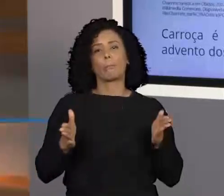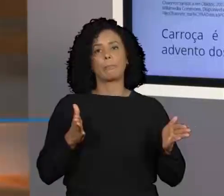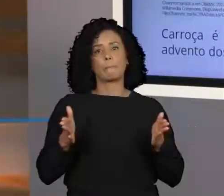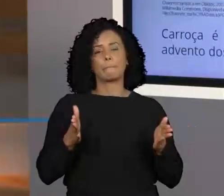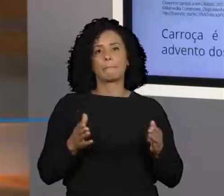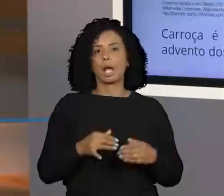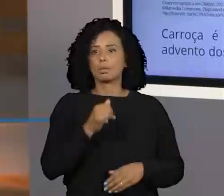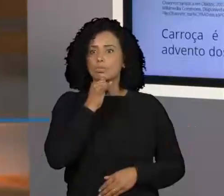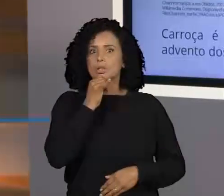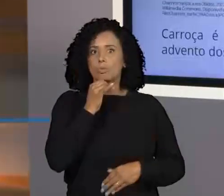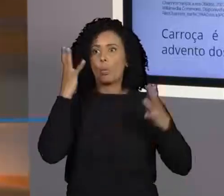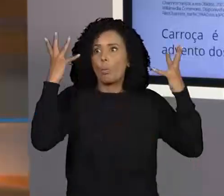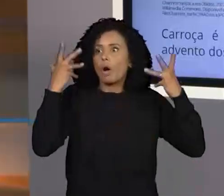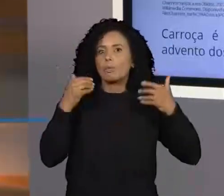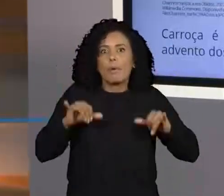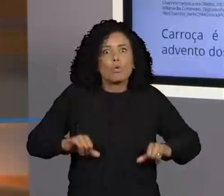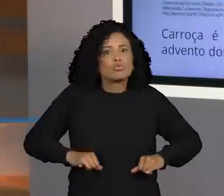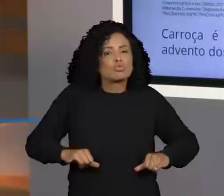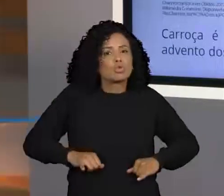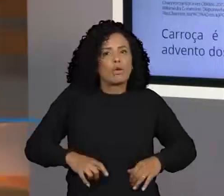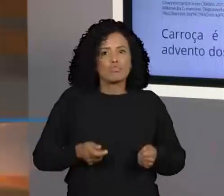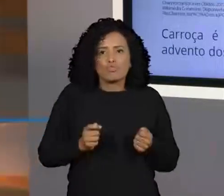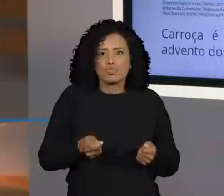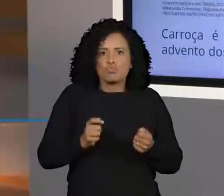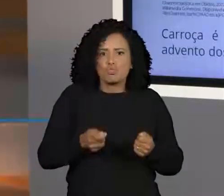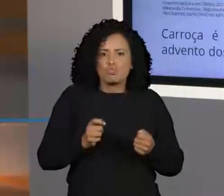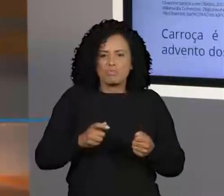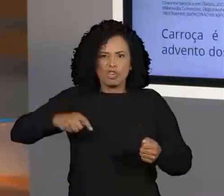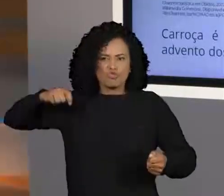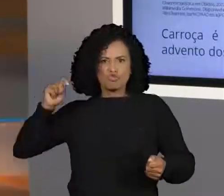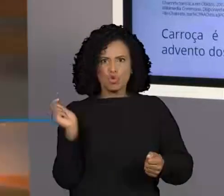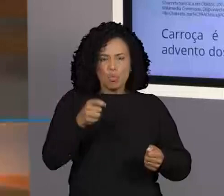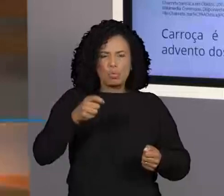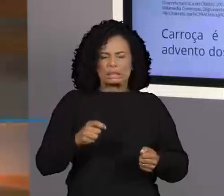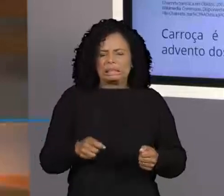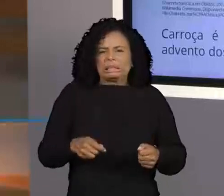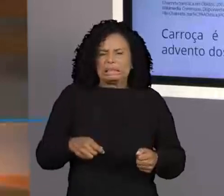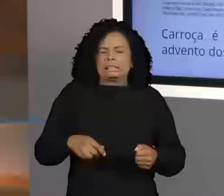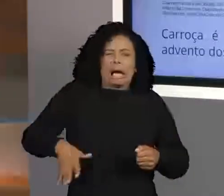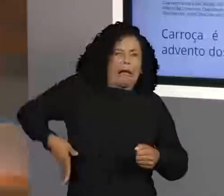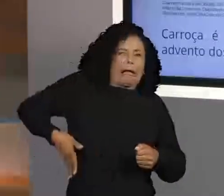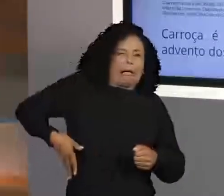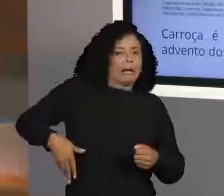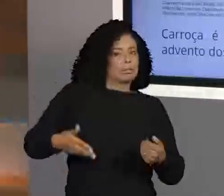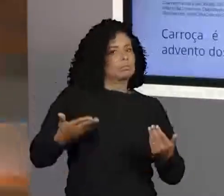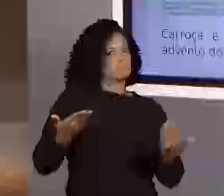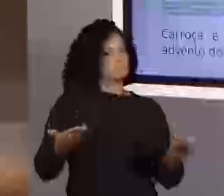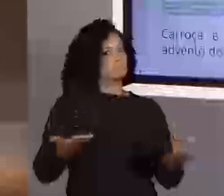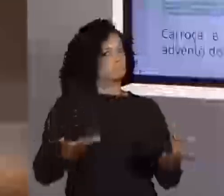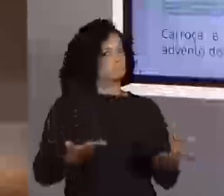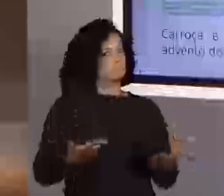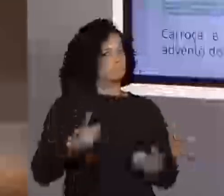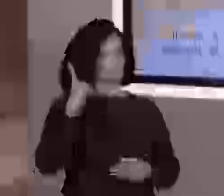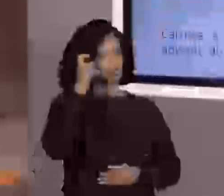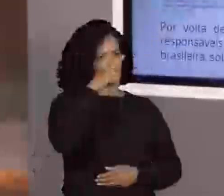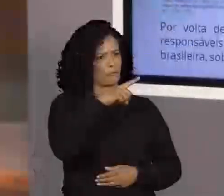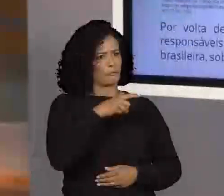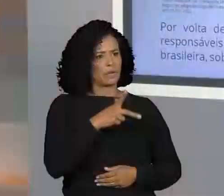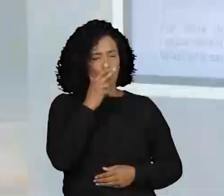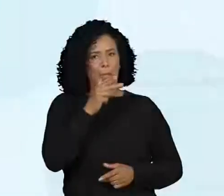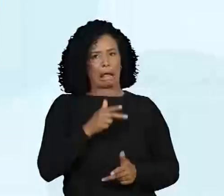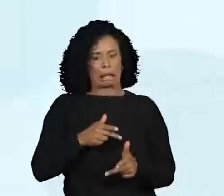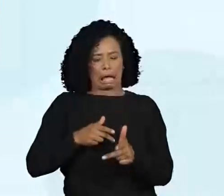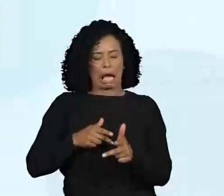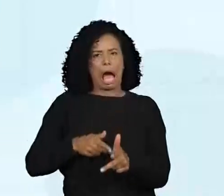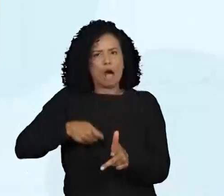momento histórico e das discussões históricas daquele momento. Muito bem, vamos pensar aqui, ver mais